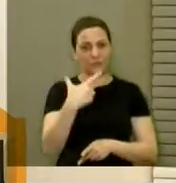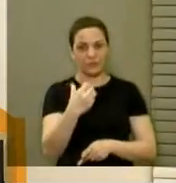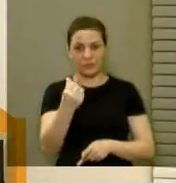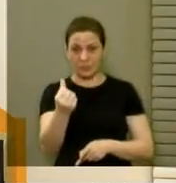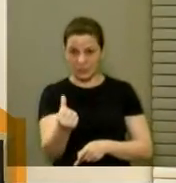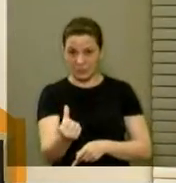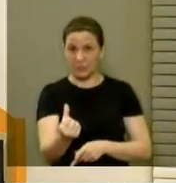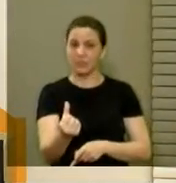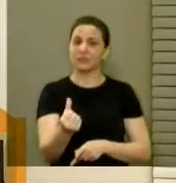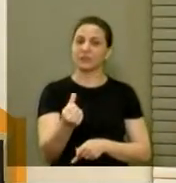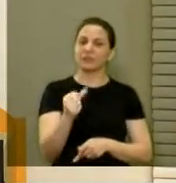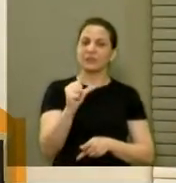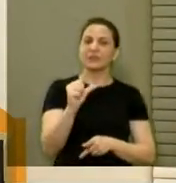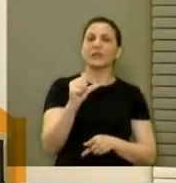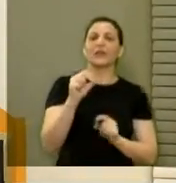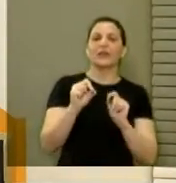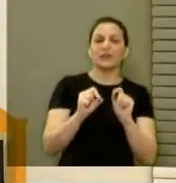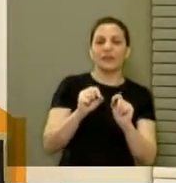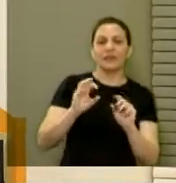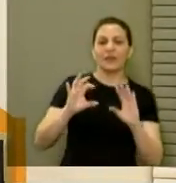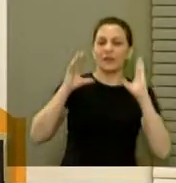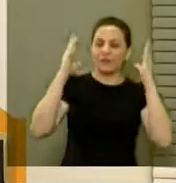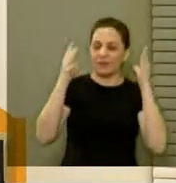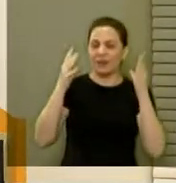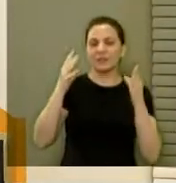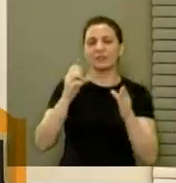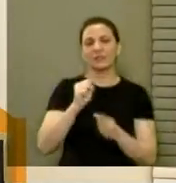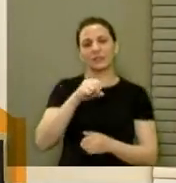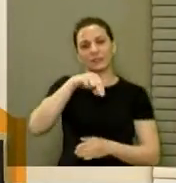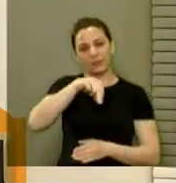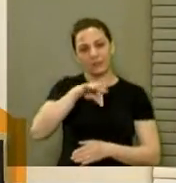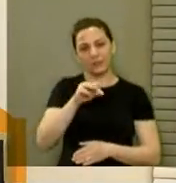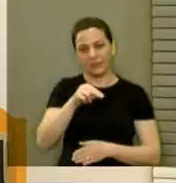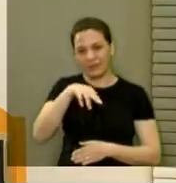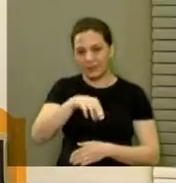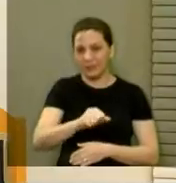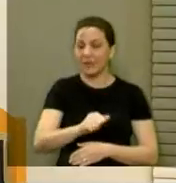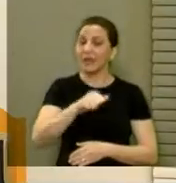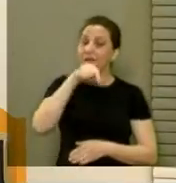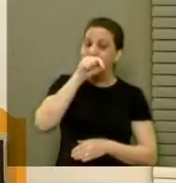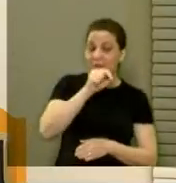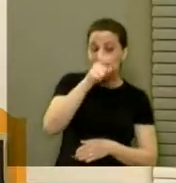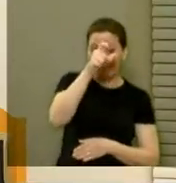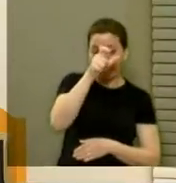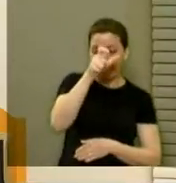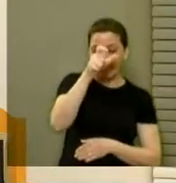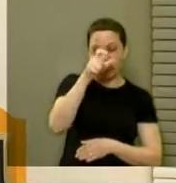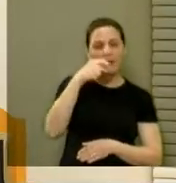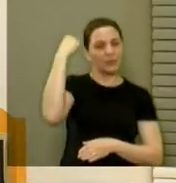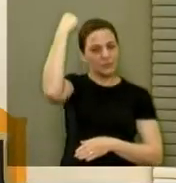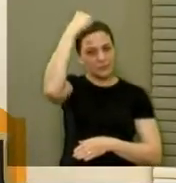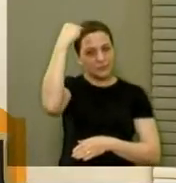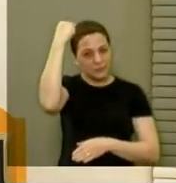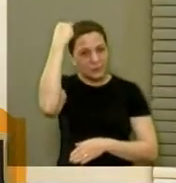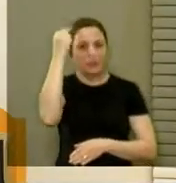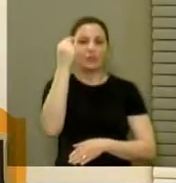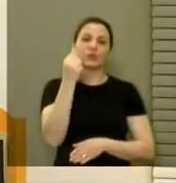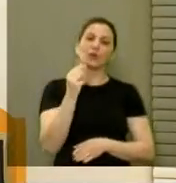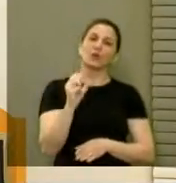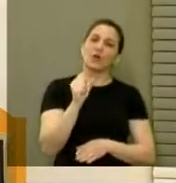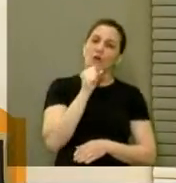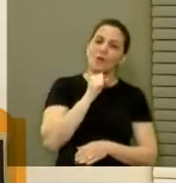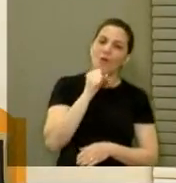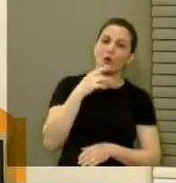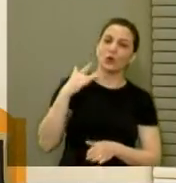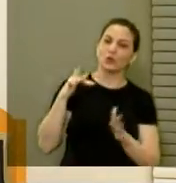jesus em são joaquim o avô de jesus lembrando também de os partidos